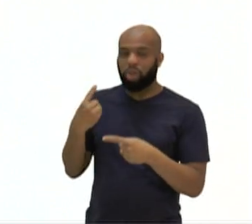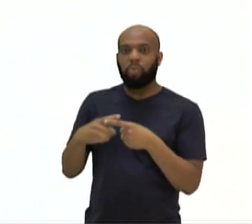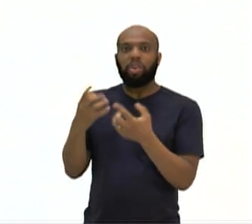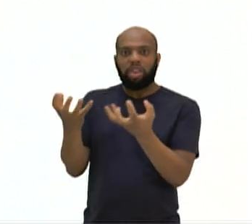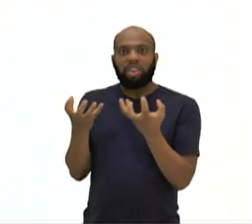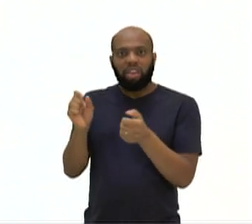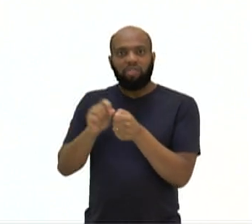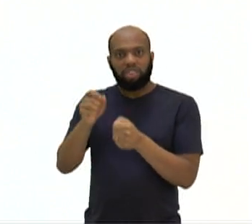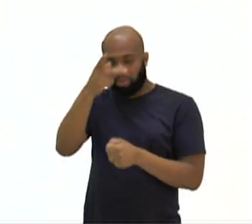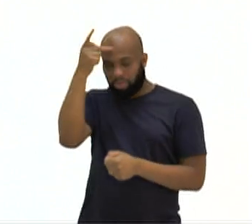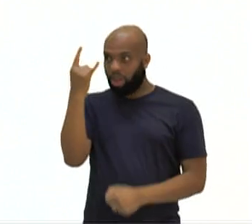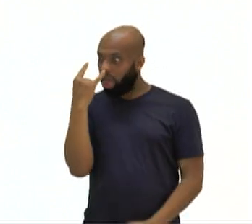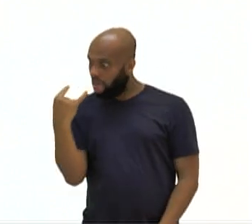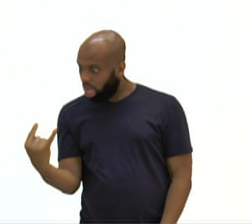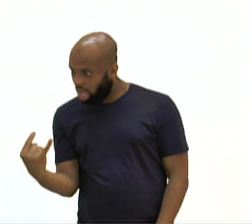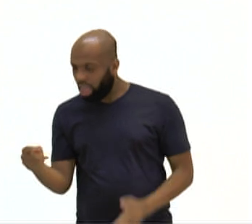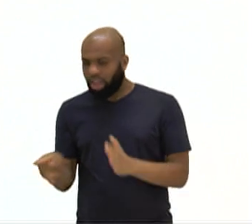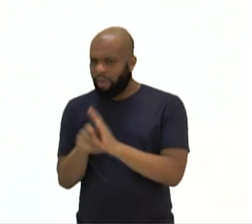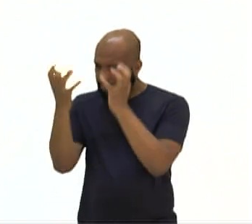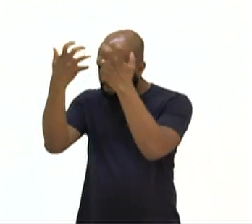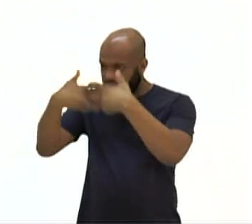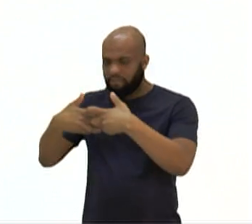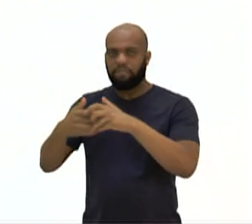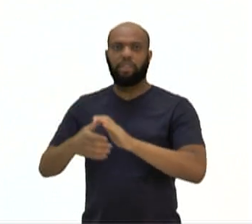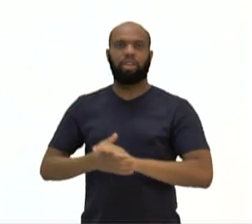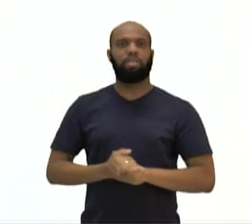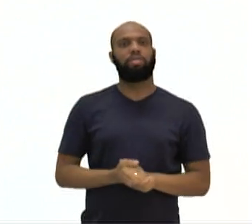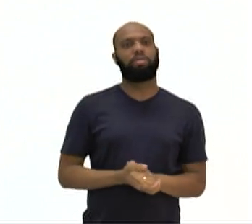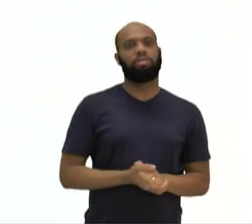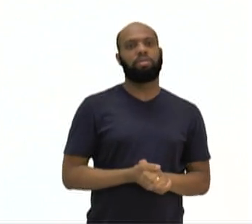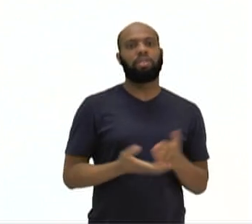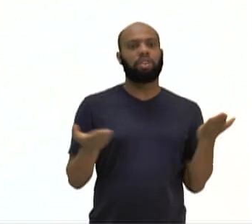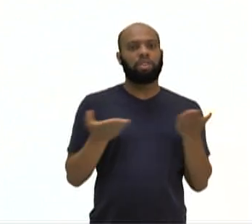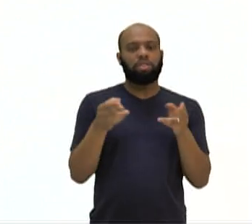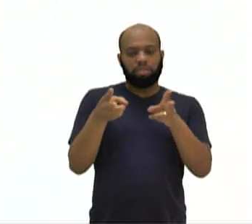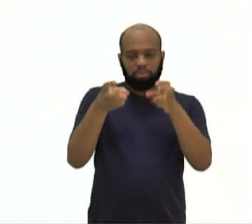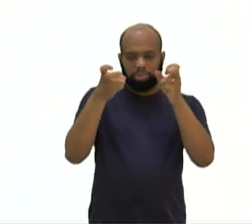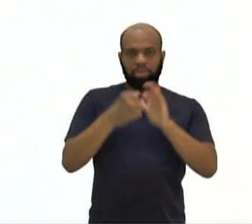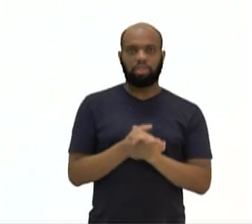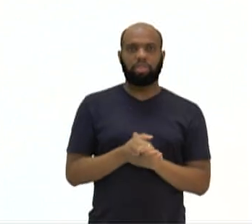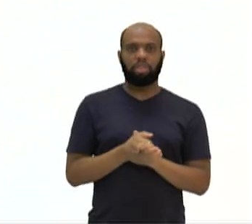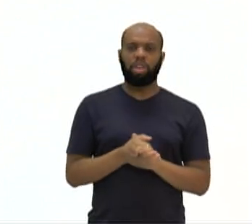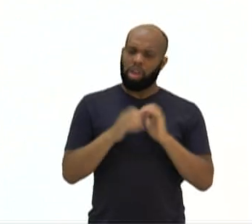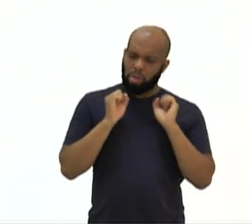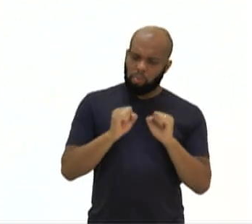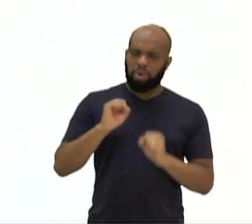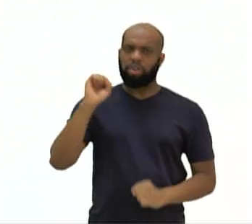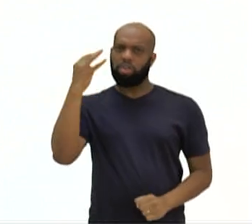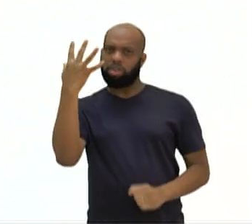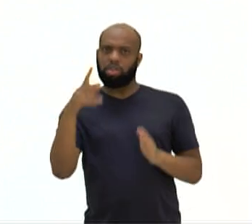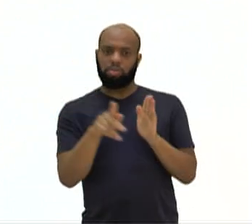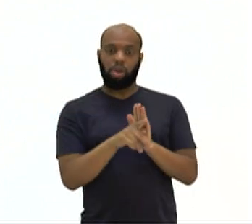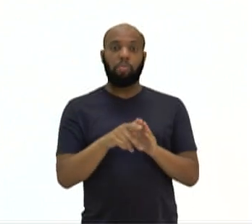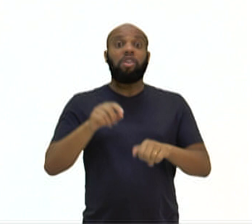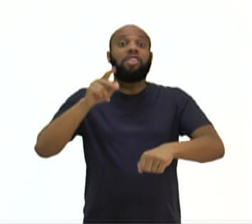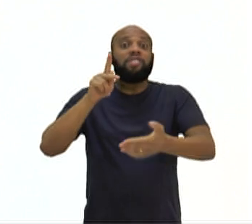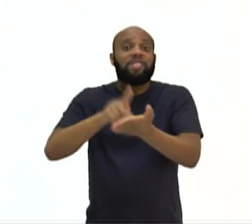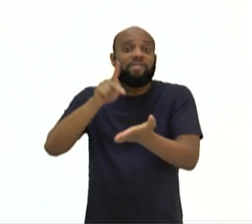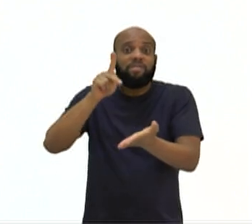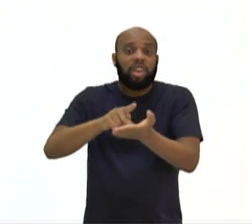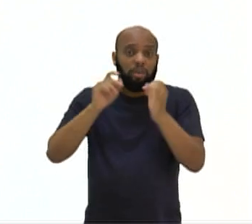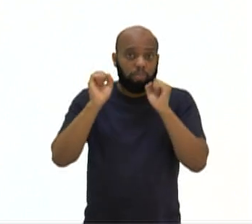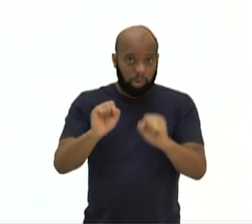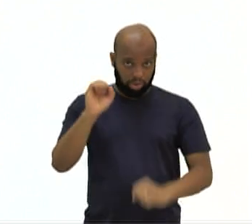leitor, para provocar realmente uma reflexão no leitor. Então, observe. É provável no contexto real,